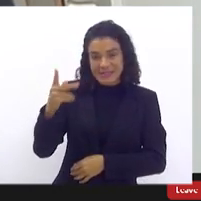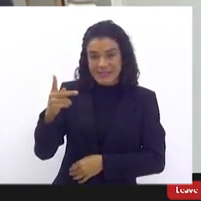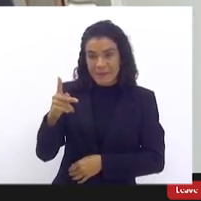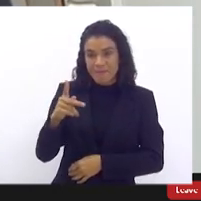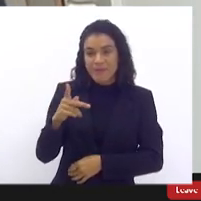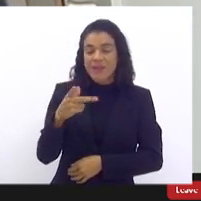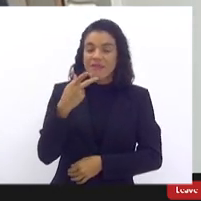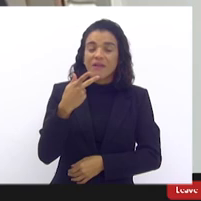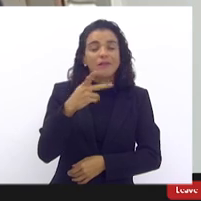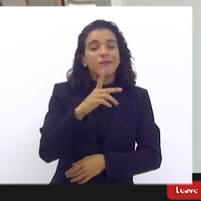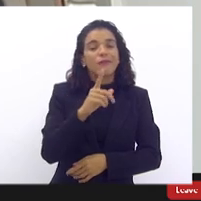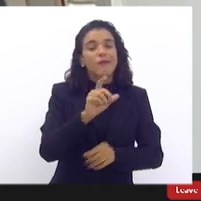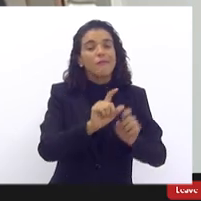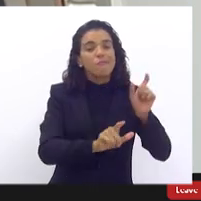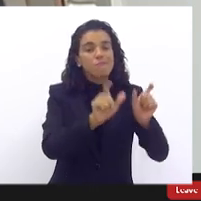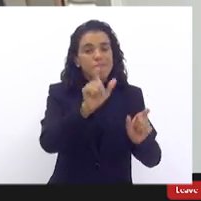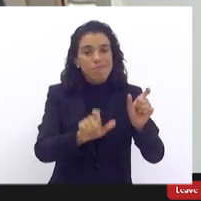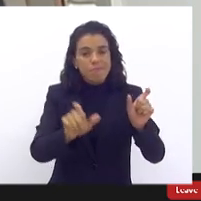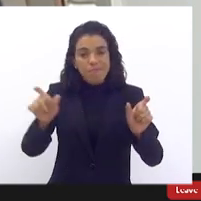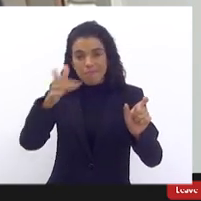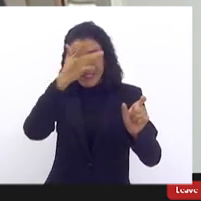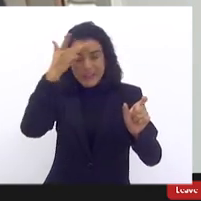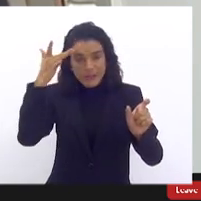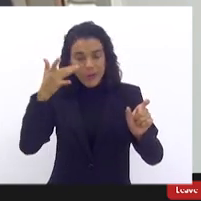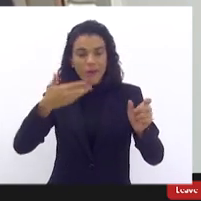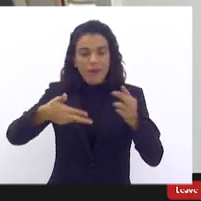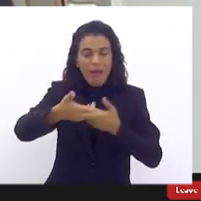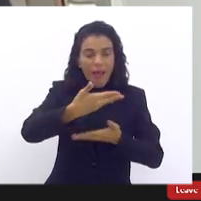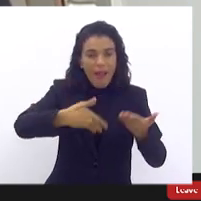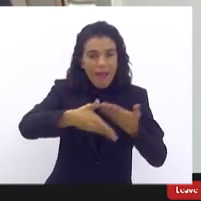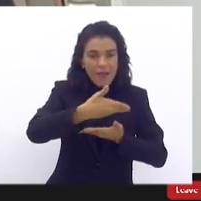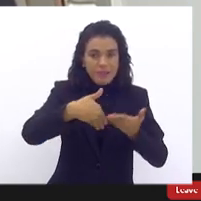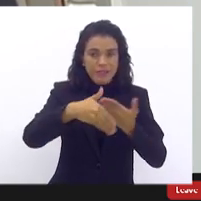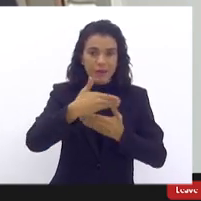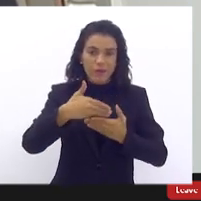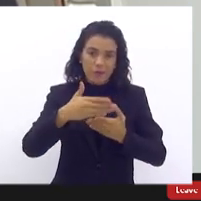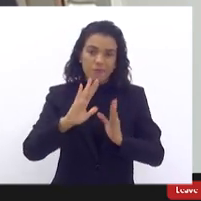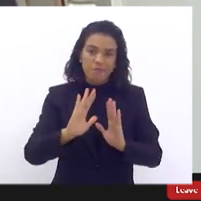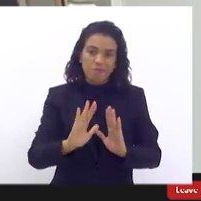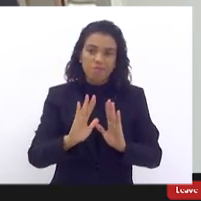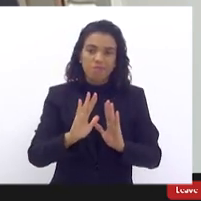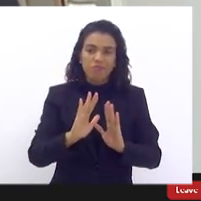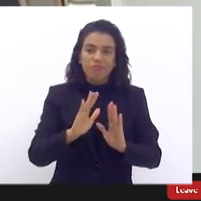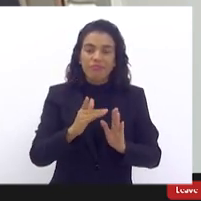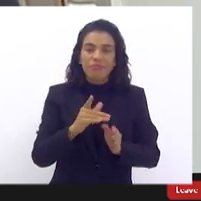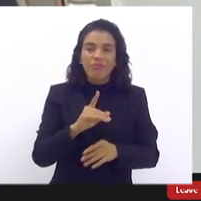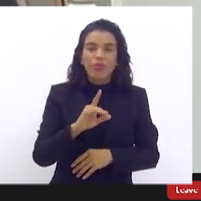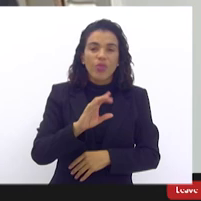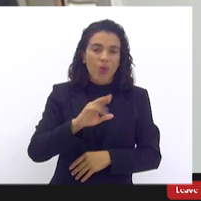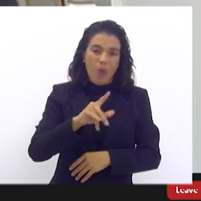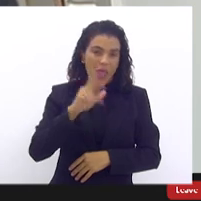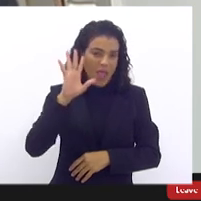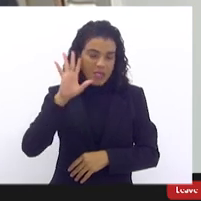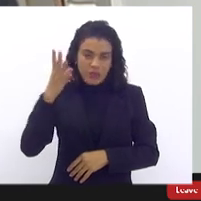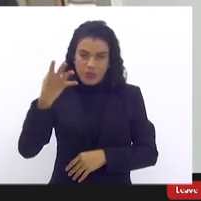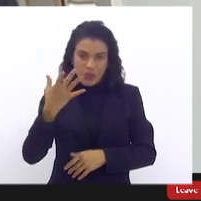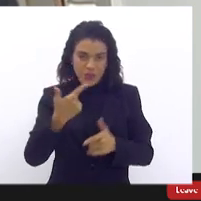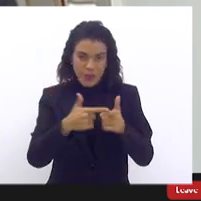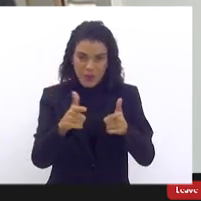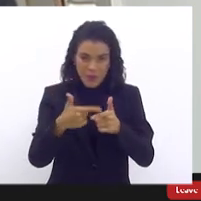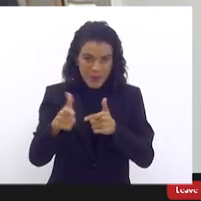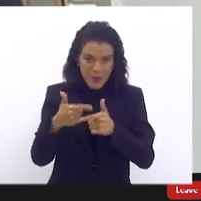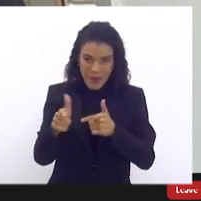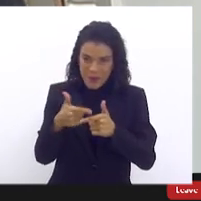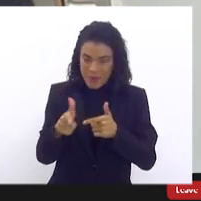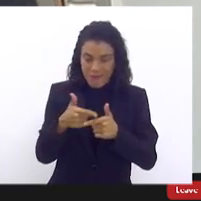gente está falando de pessoas que, quando a gente está falando de relações próximas, não necessariamente querem processar, não é essa solução que elas estão querendo